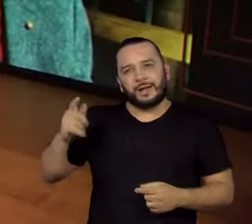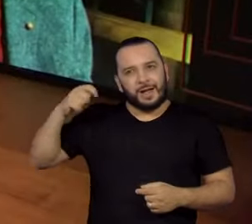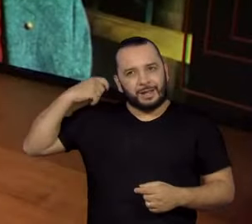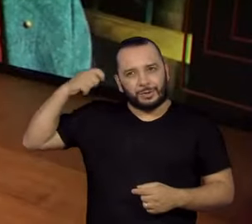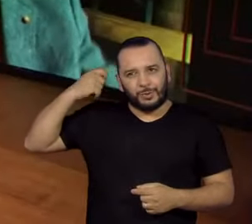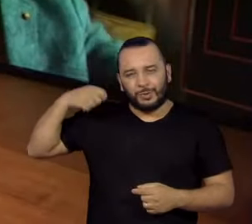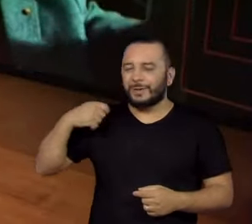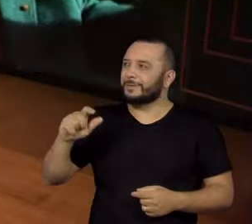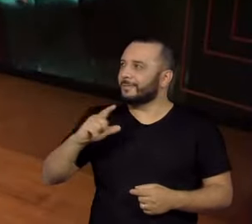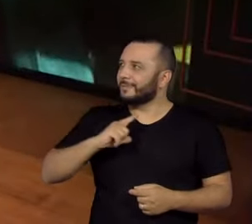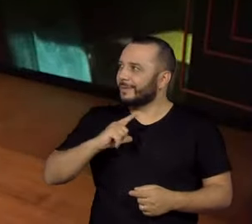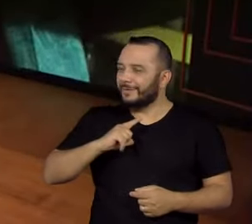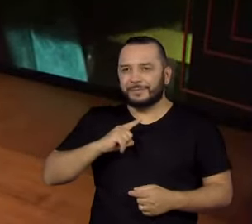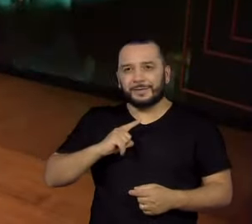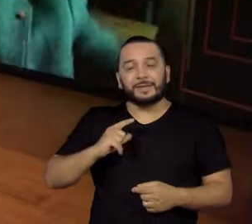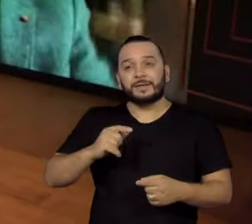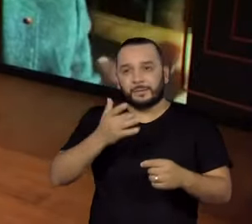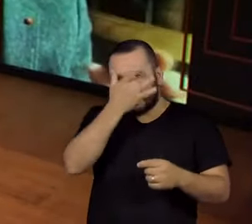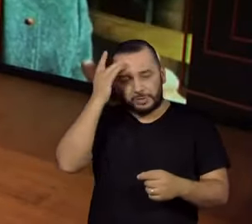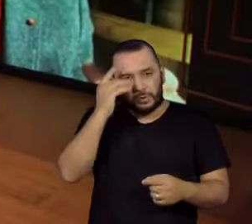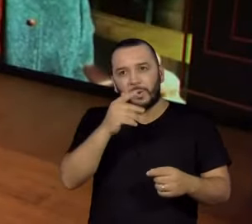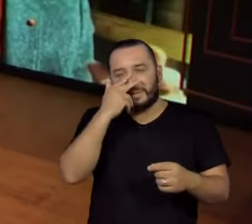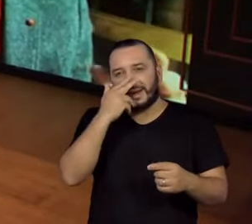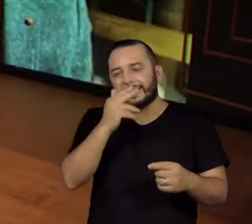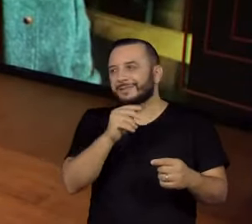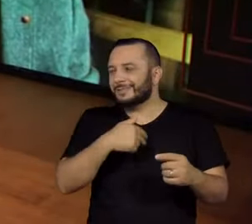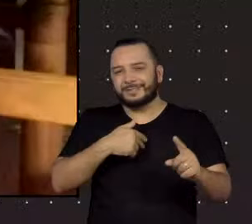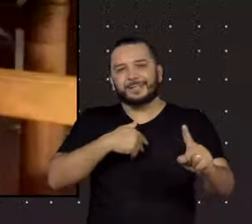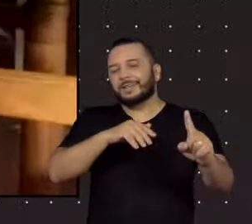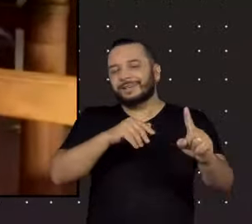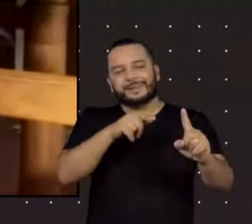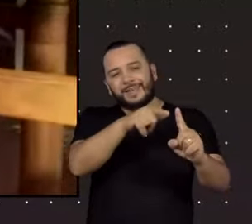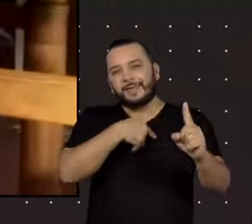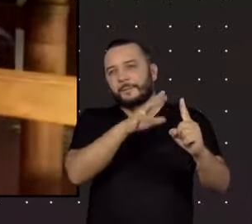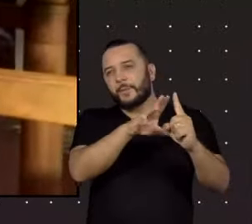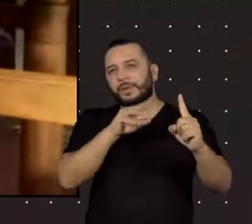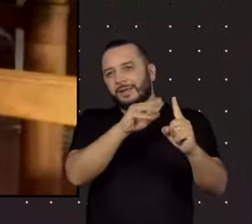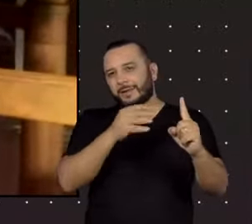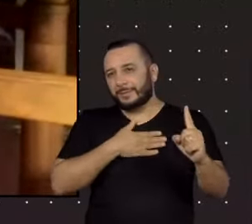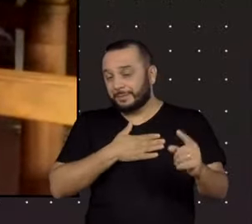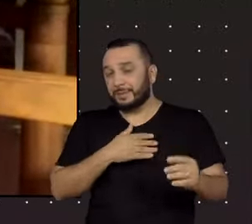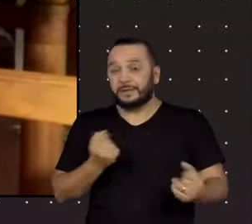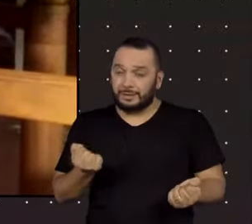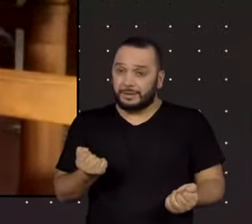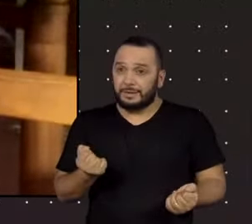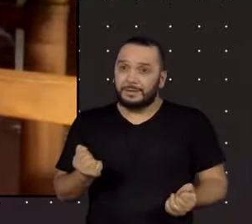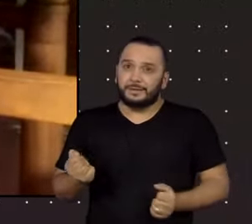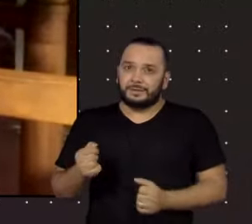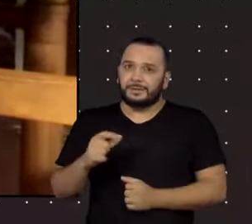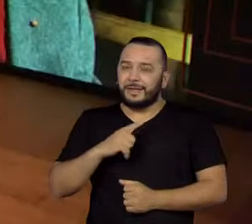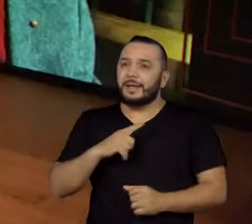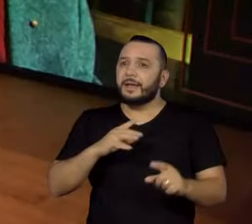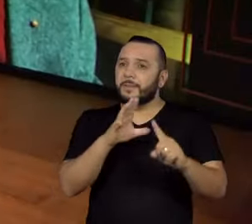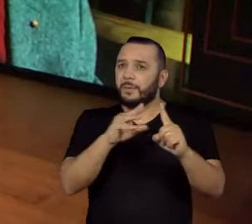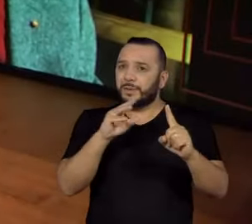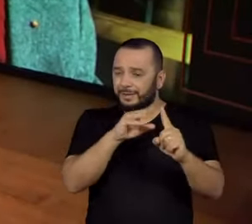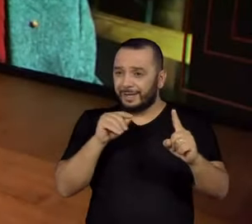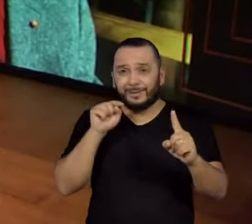para seguir, né? O meu ídolo era Toscanini, meu ídolo era... Os nossos ídolos, não só eu, era o Isaac, que ele